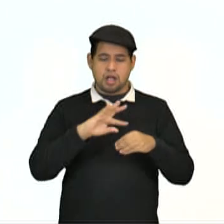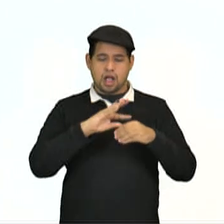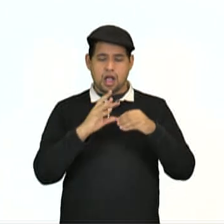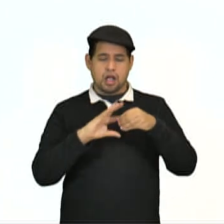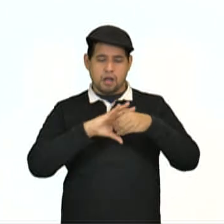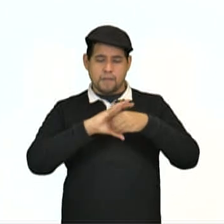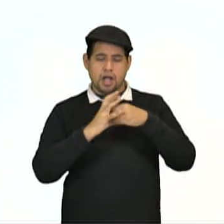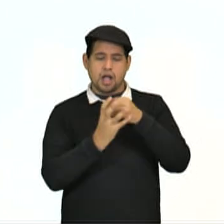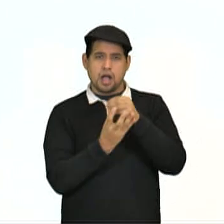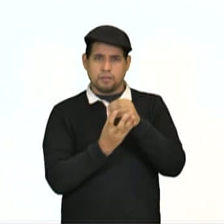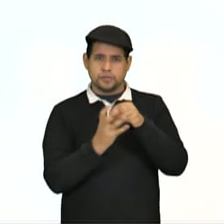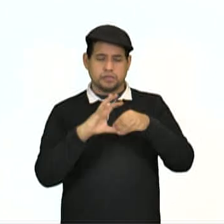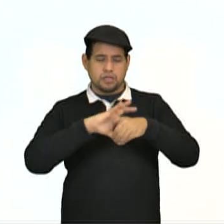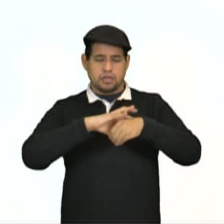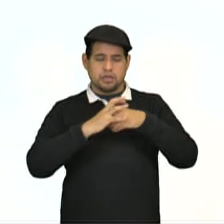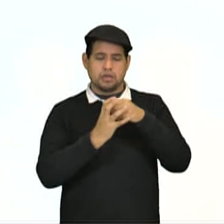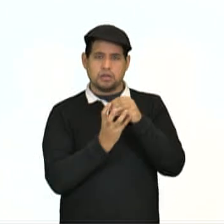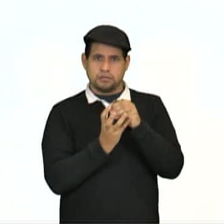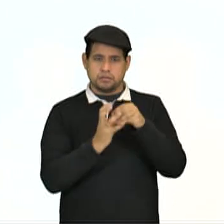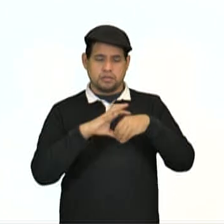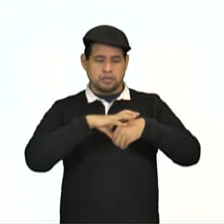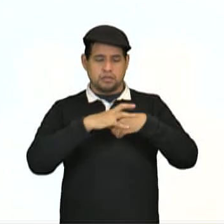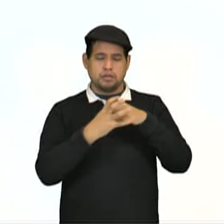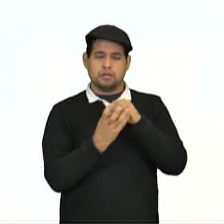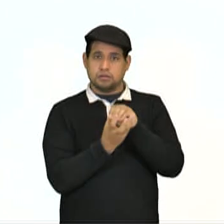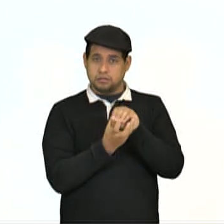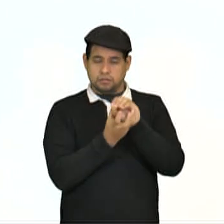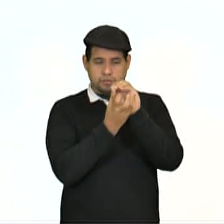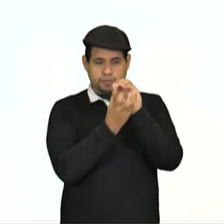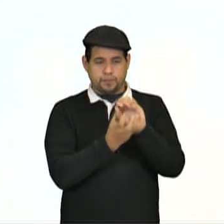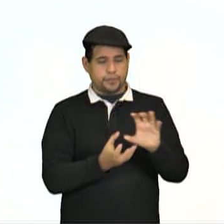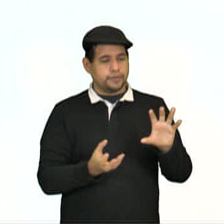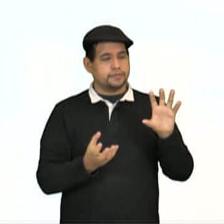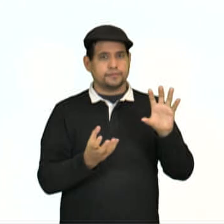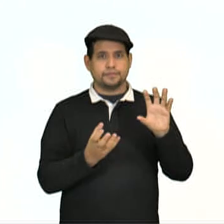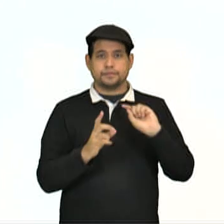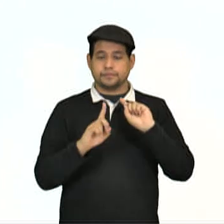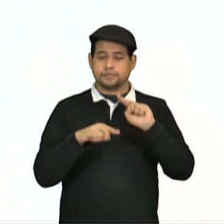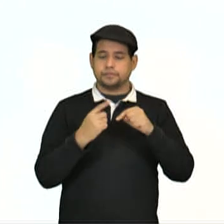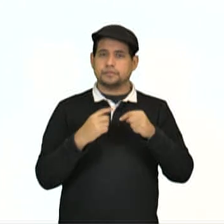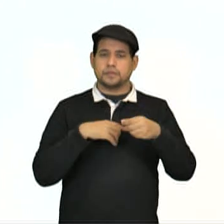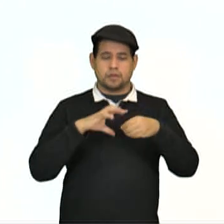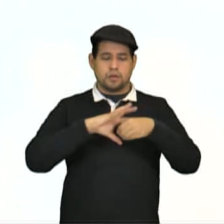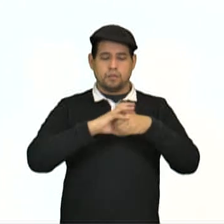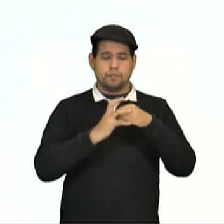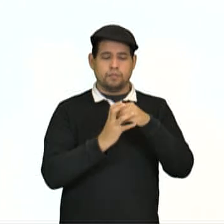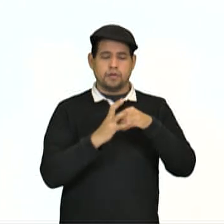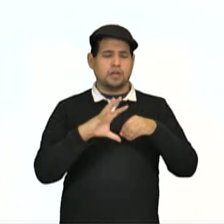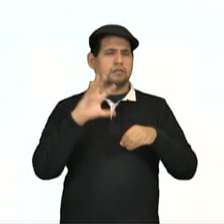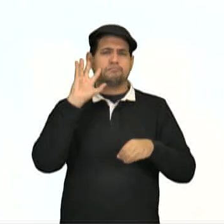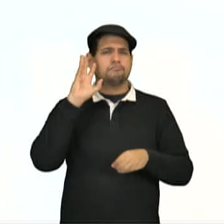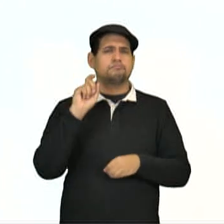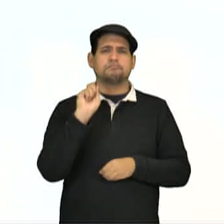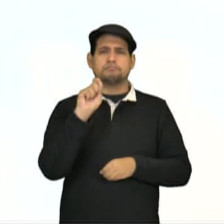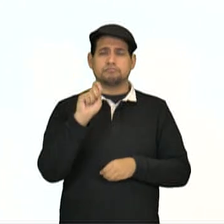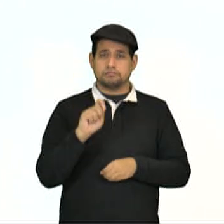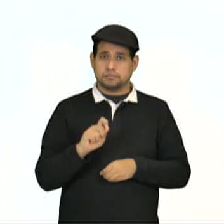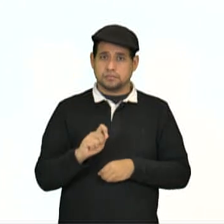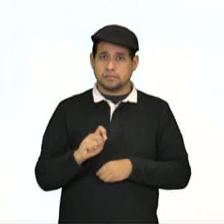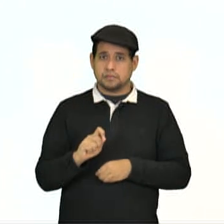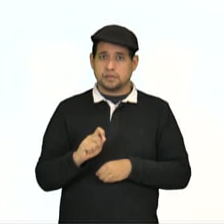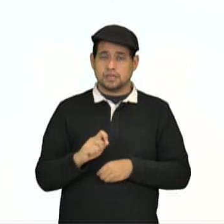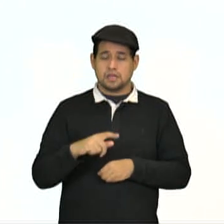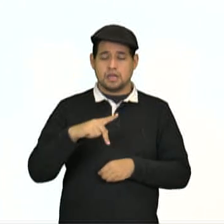dela ali vai se desenvolver o embrião. Depois que se desenvolve esse embrião, vai dar-se origem a quem?